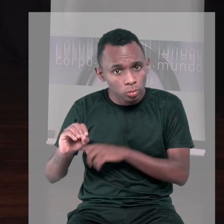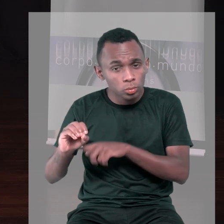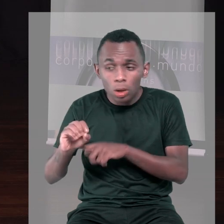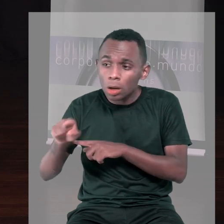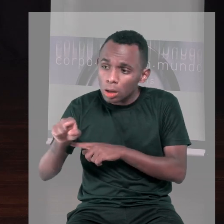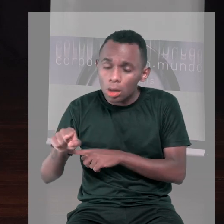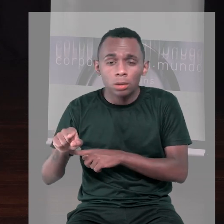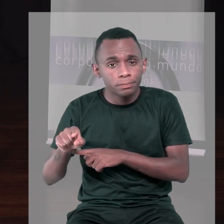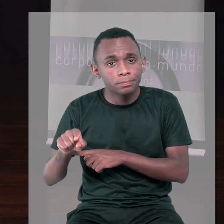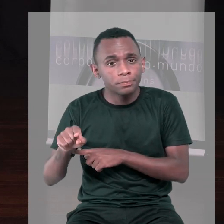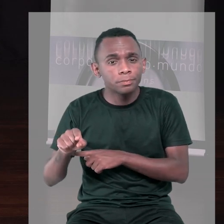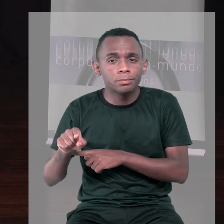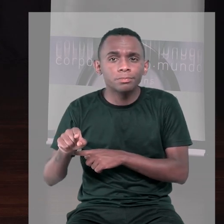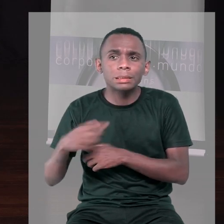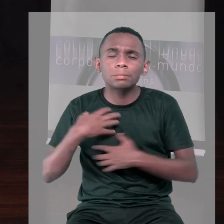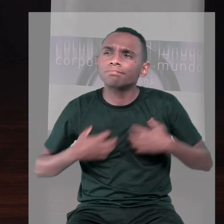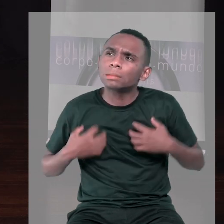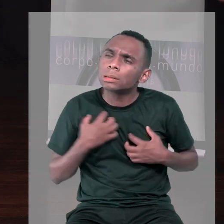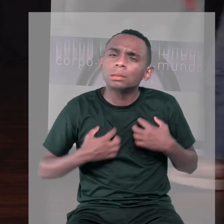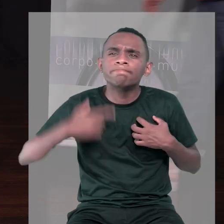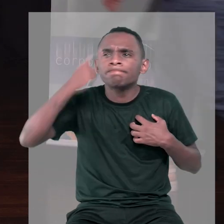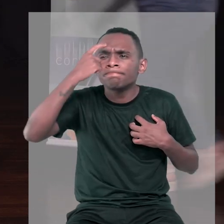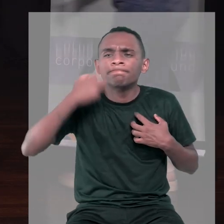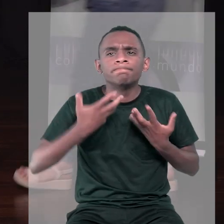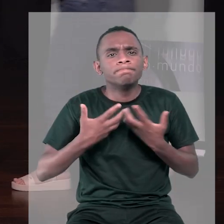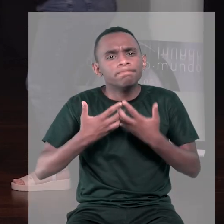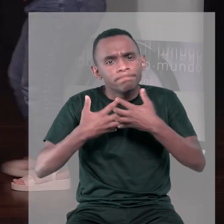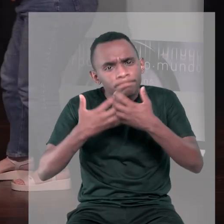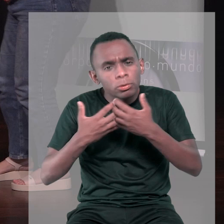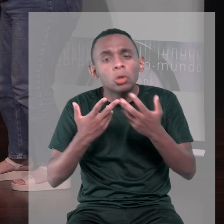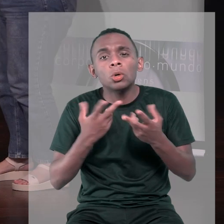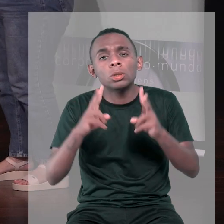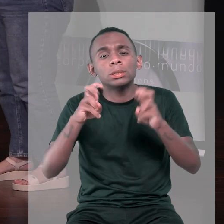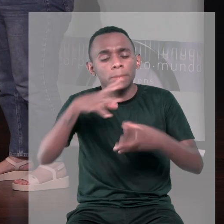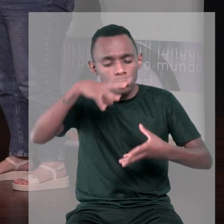E a partir dessa conversa, eu